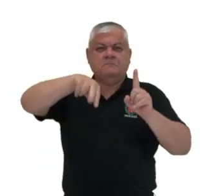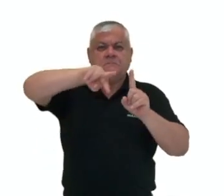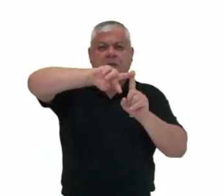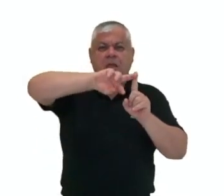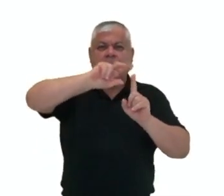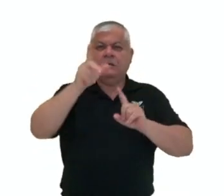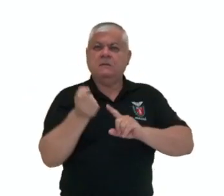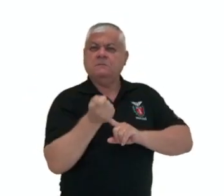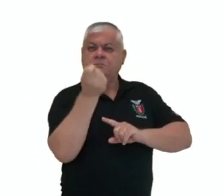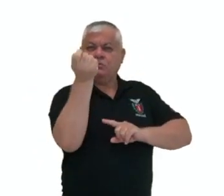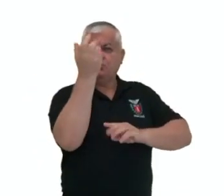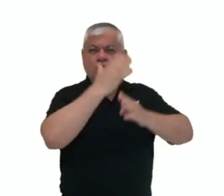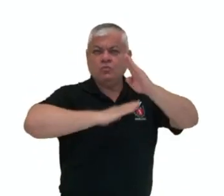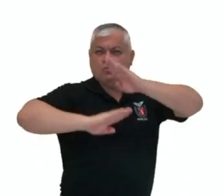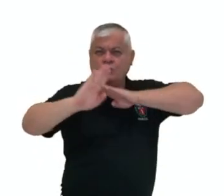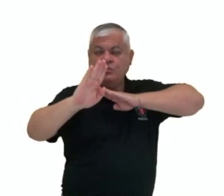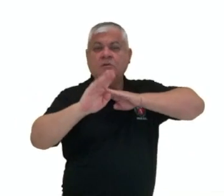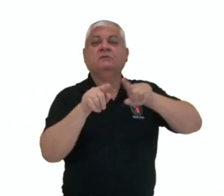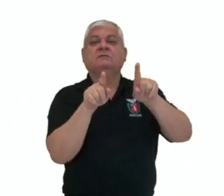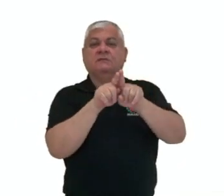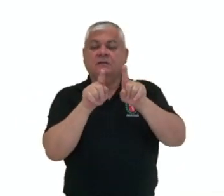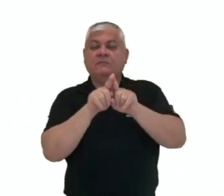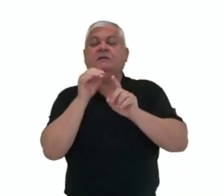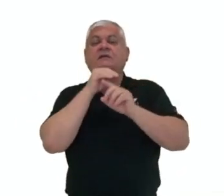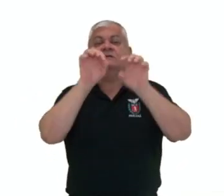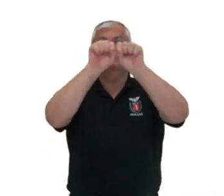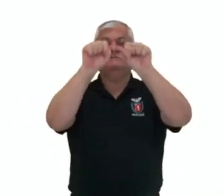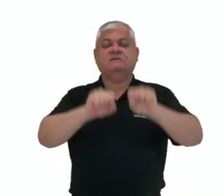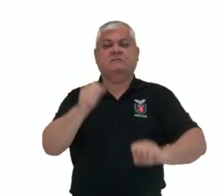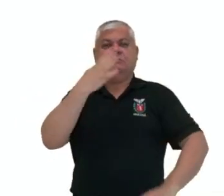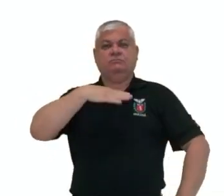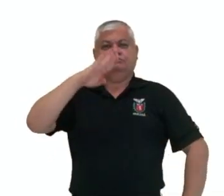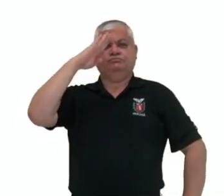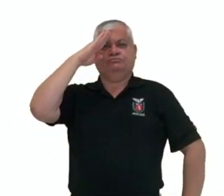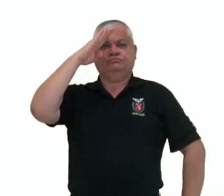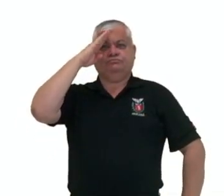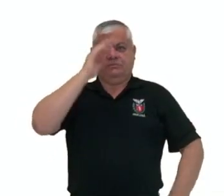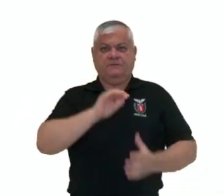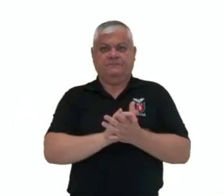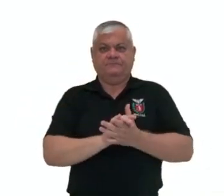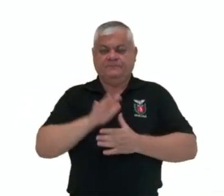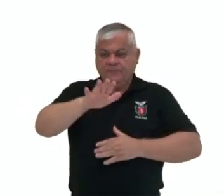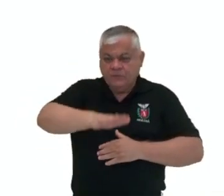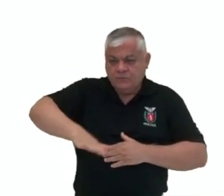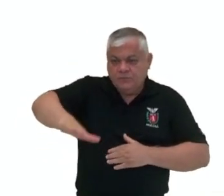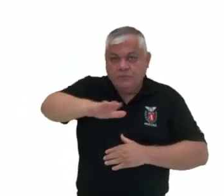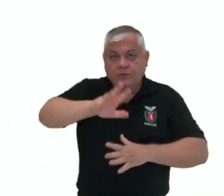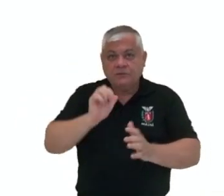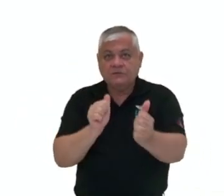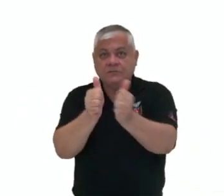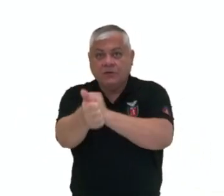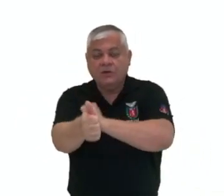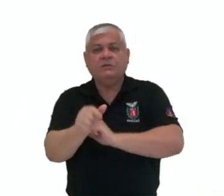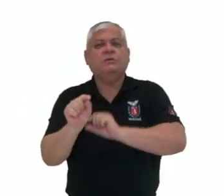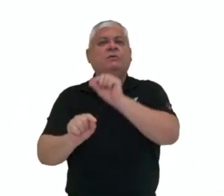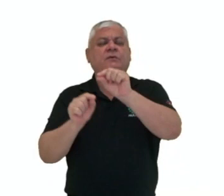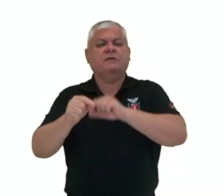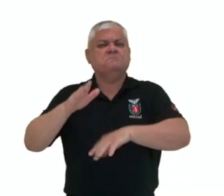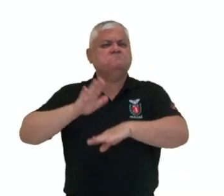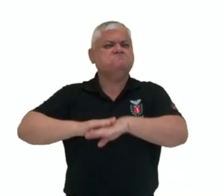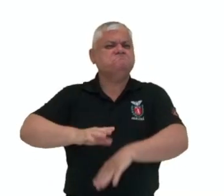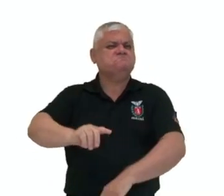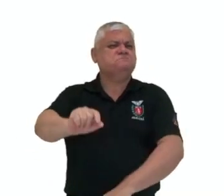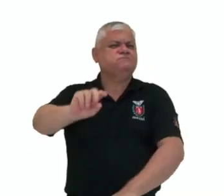marciais e também em sistemas militares. No campo dos esportes, ela é considerada a